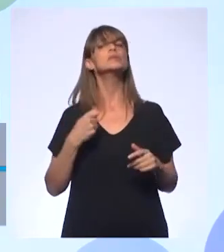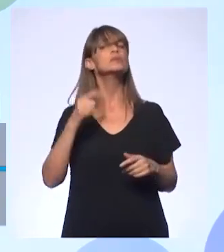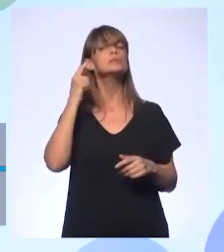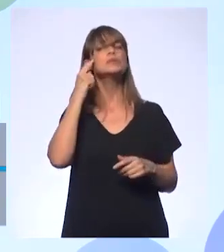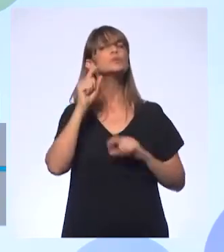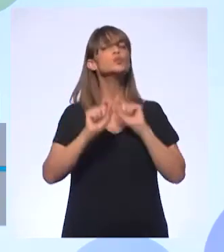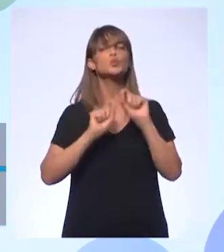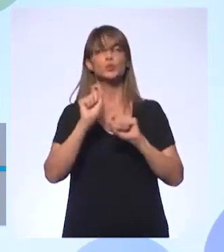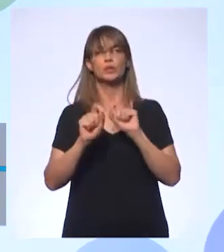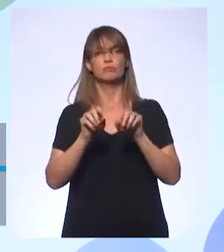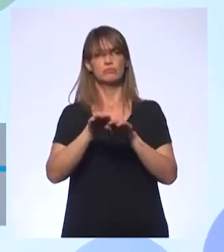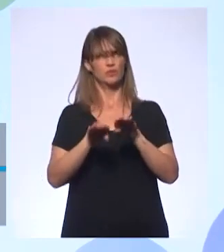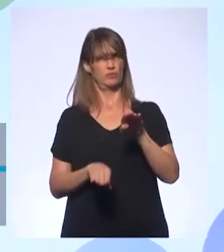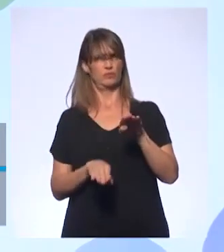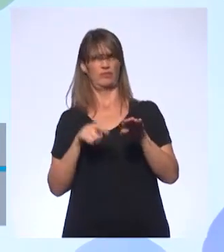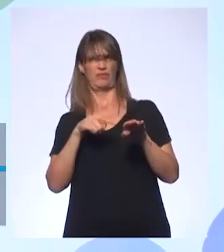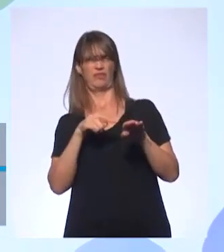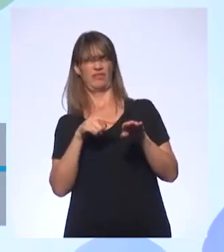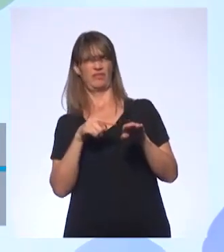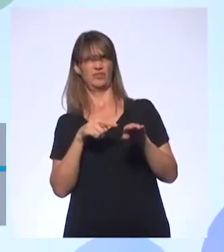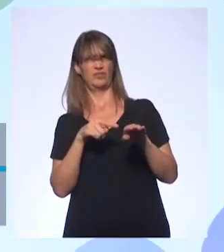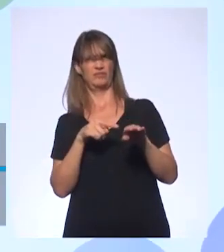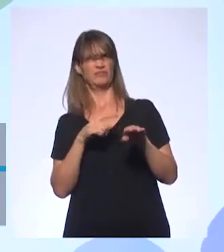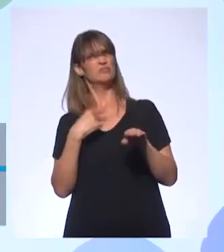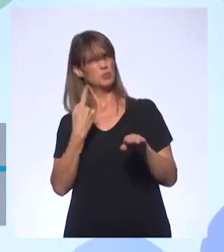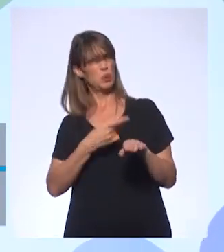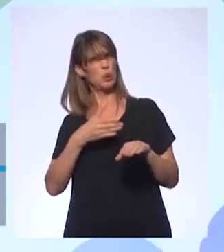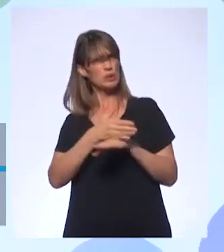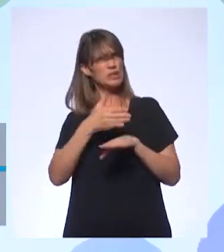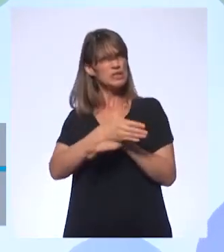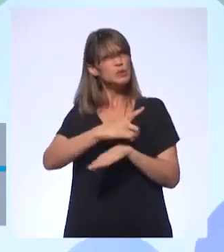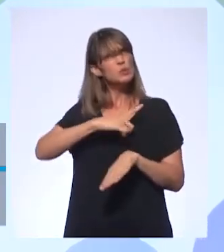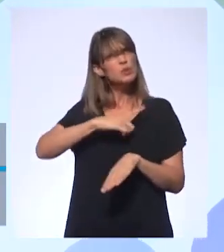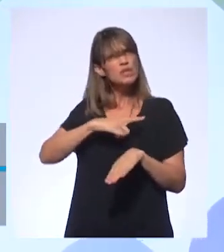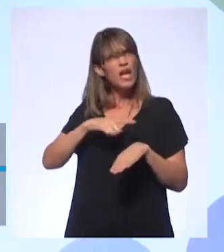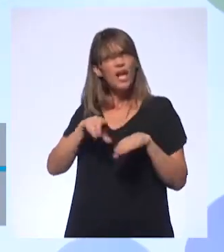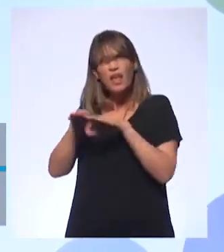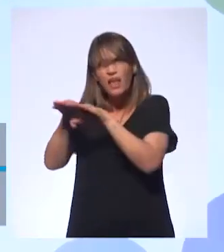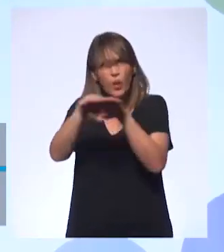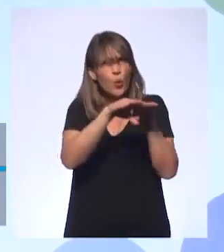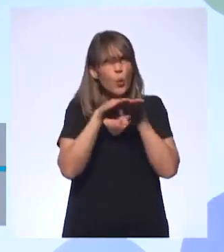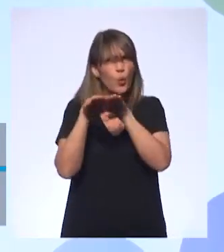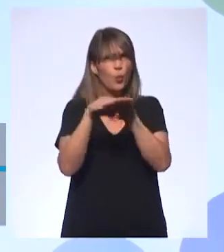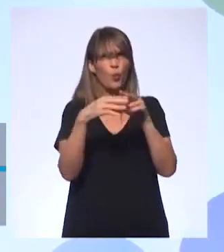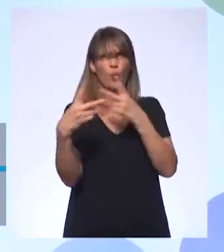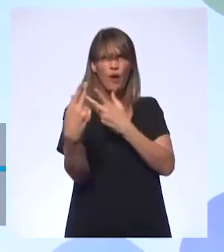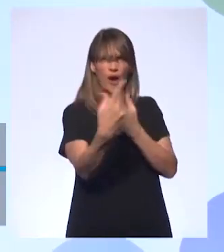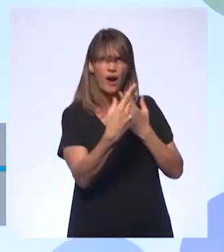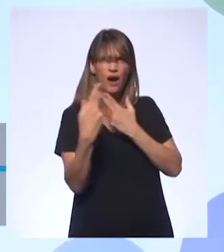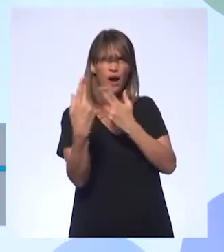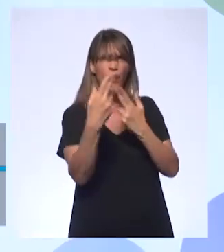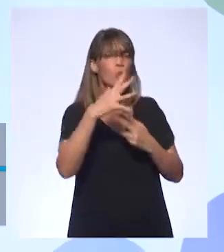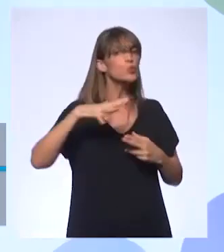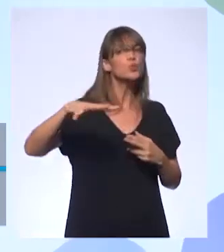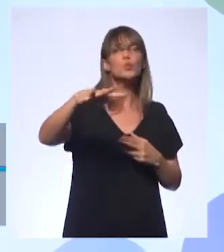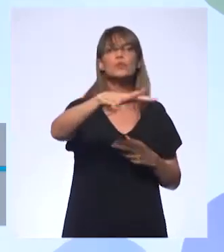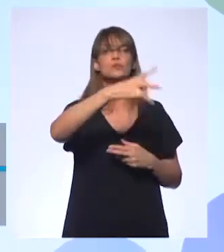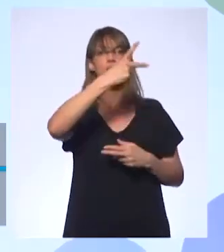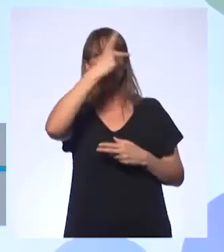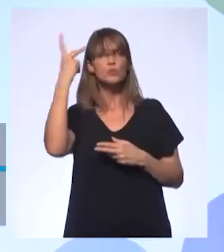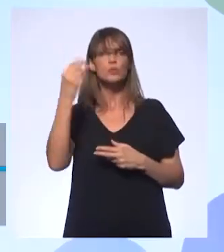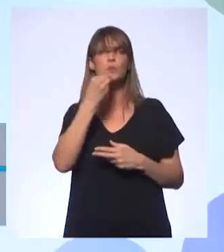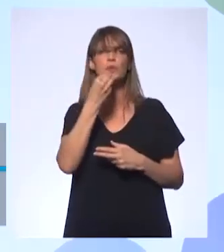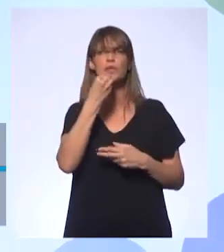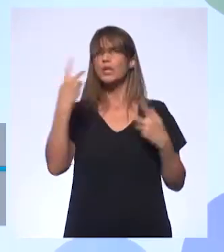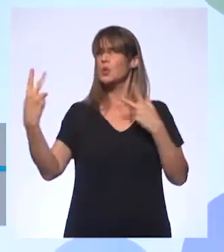gente fala sobre desigualdade, será que todos nós a gente tem um acesso exatamente igual às mesmas coisas? Será que todas as pessoas aqui tiveram as mesmas